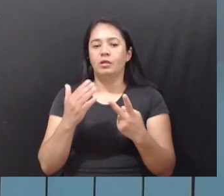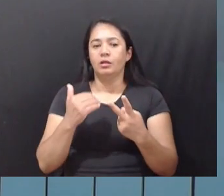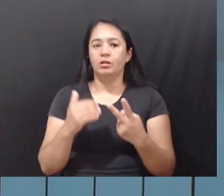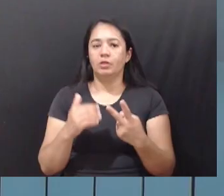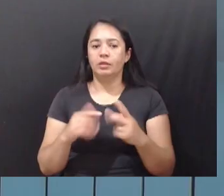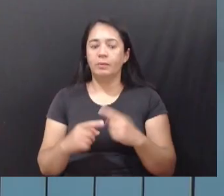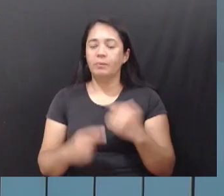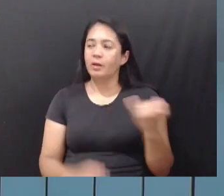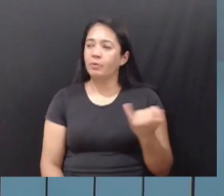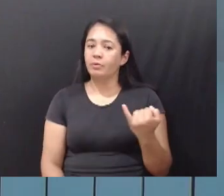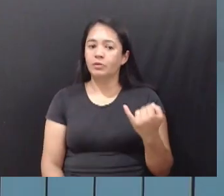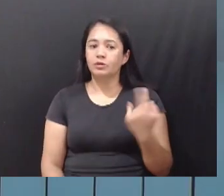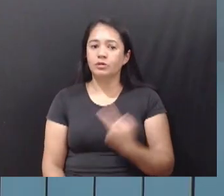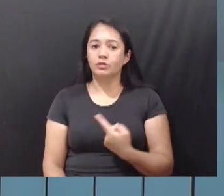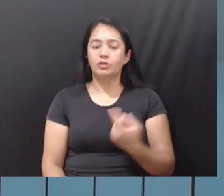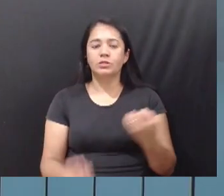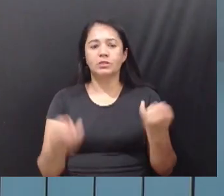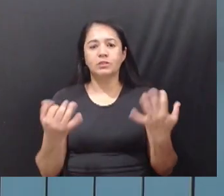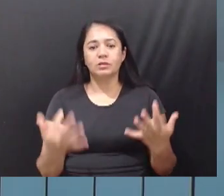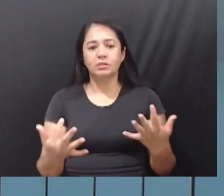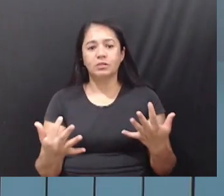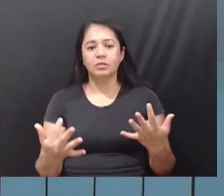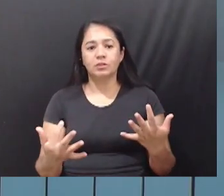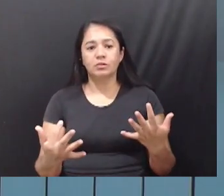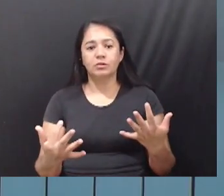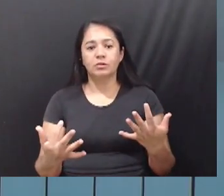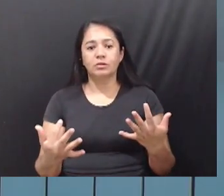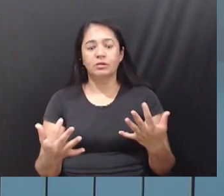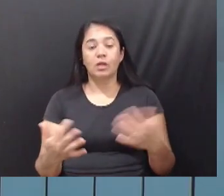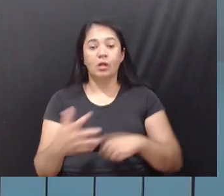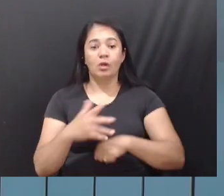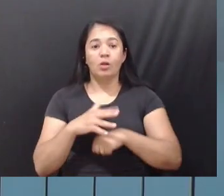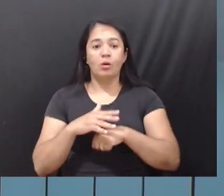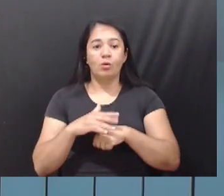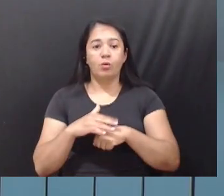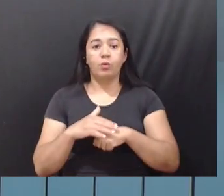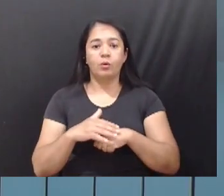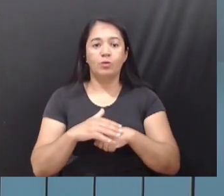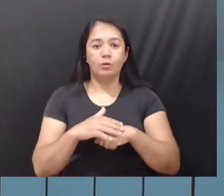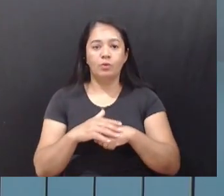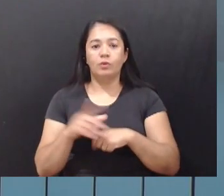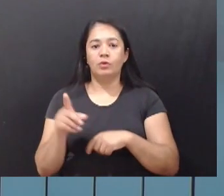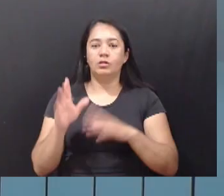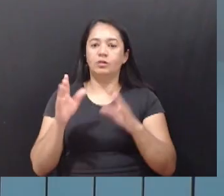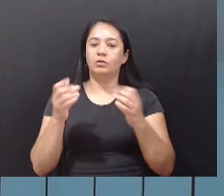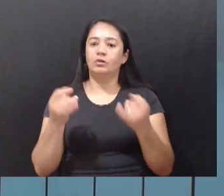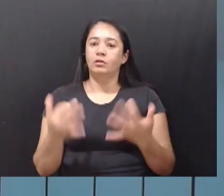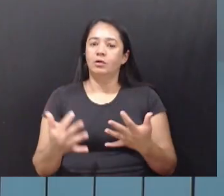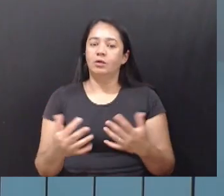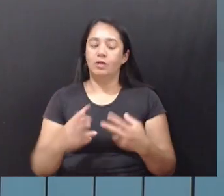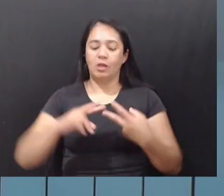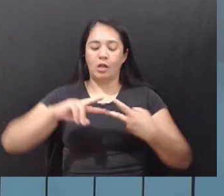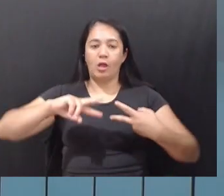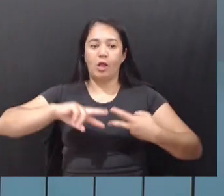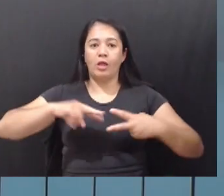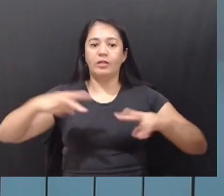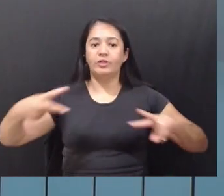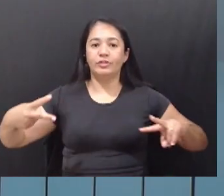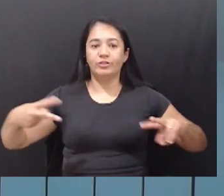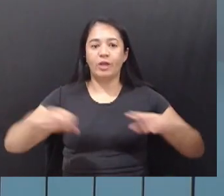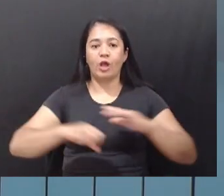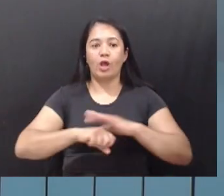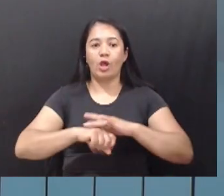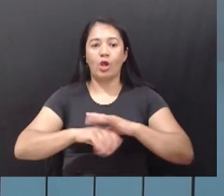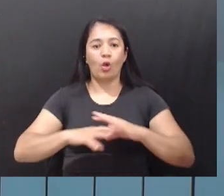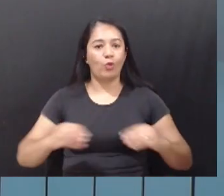alimentos, e é importante, né, ressaltar também que é uma doença, como o senhor mesmo disse, a genética e não tem